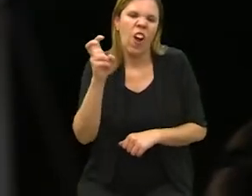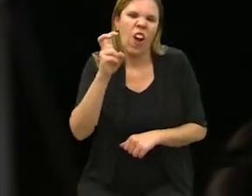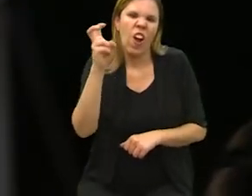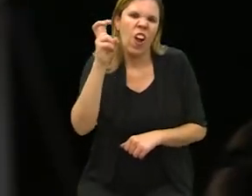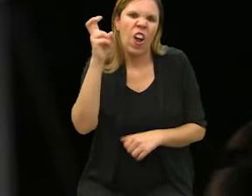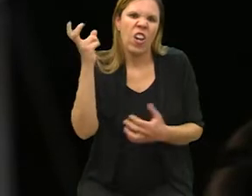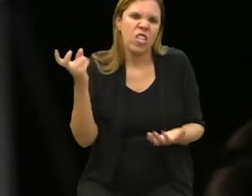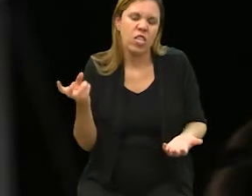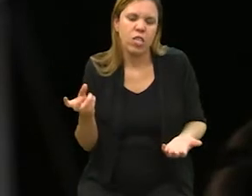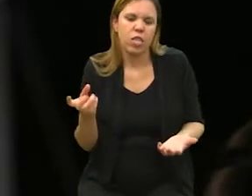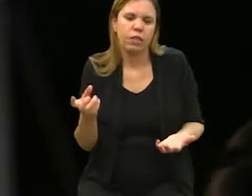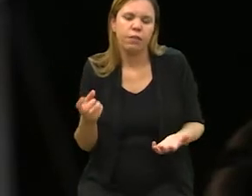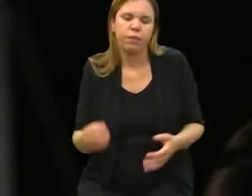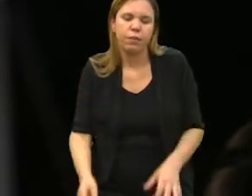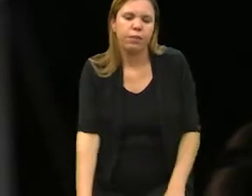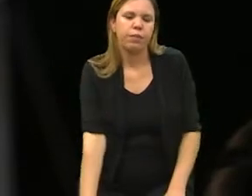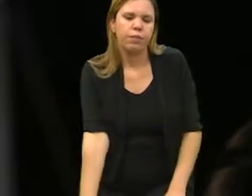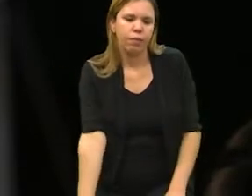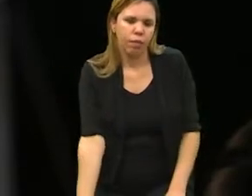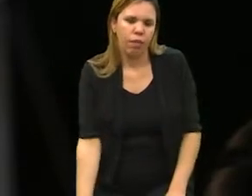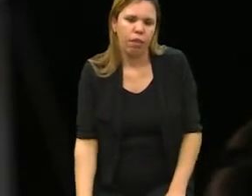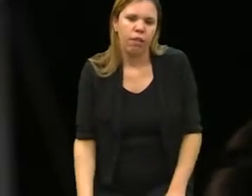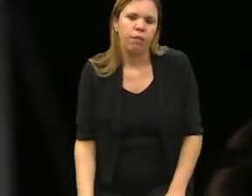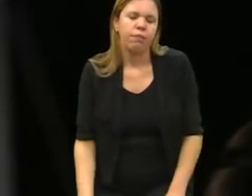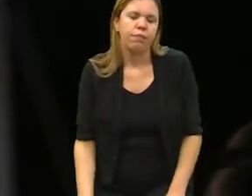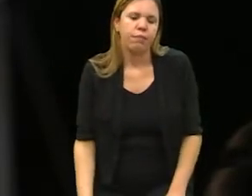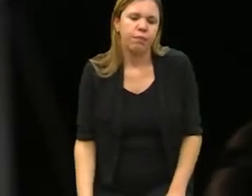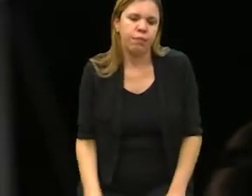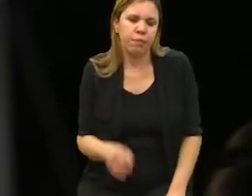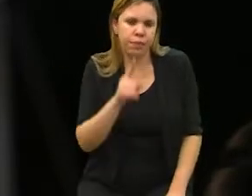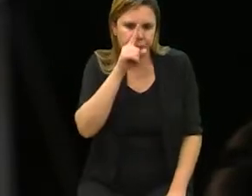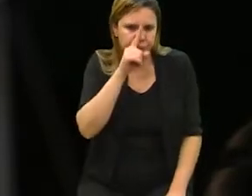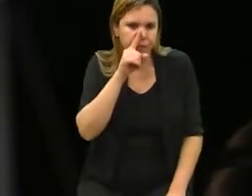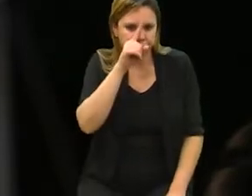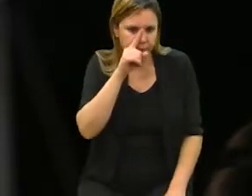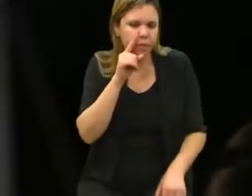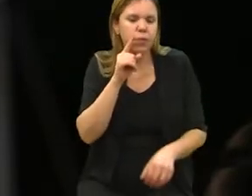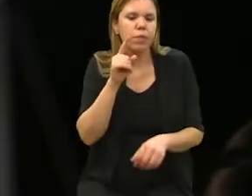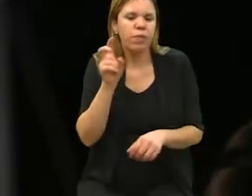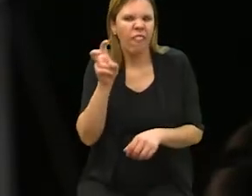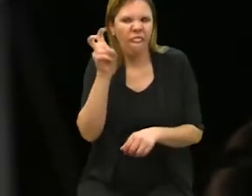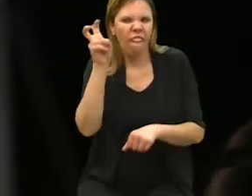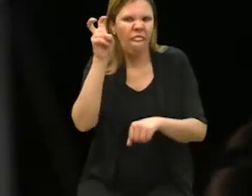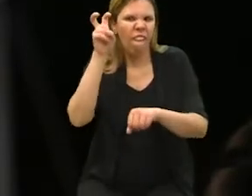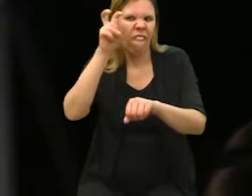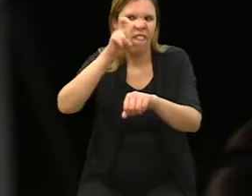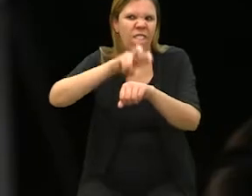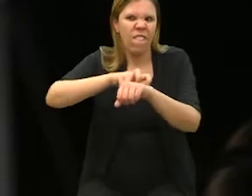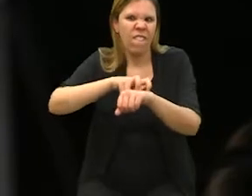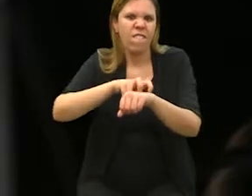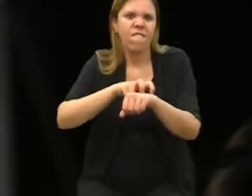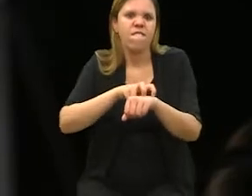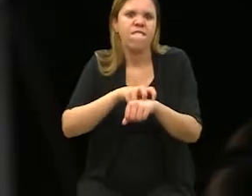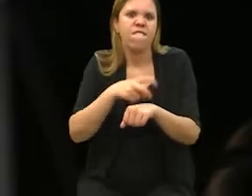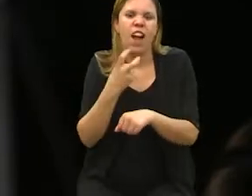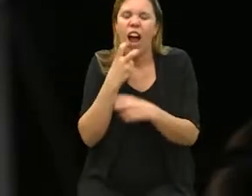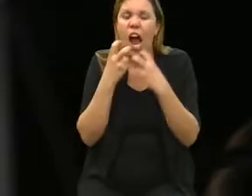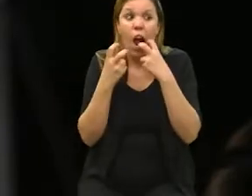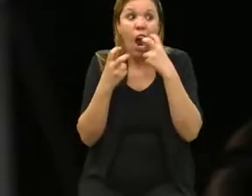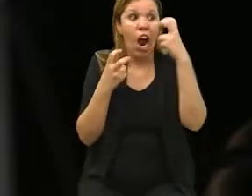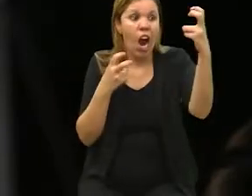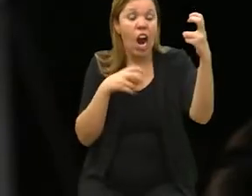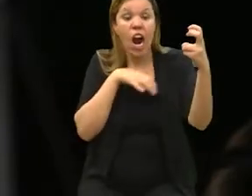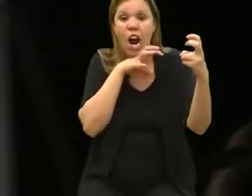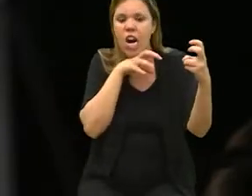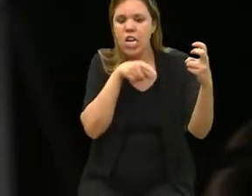mesmo, né? Com as serpentes. As serpentes que são peçonhentas, elas podem picar o animal. O animal vai dar um ganido muito